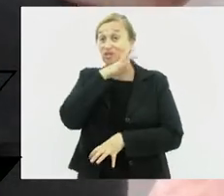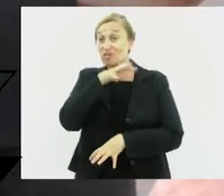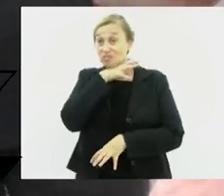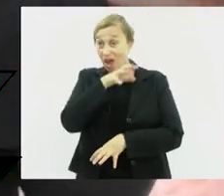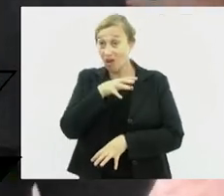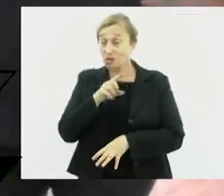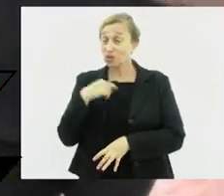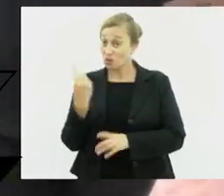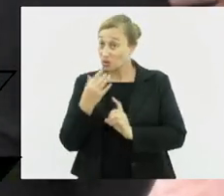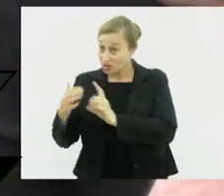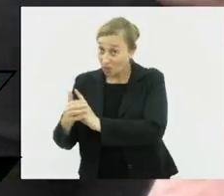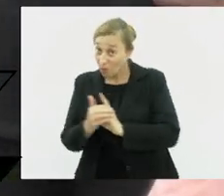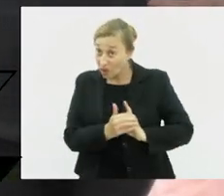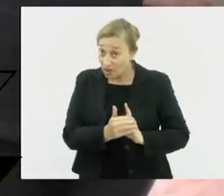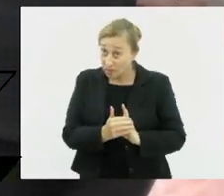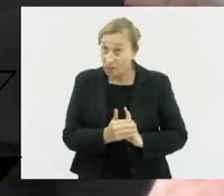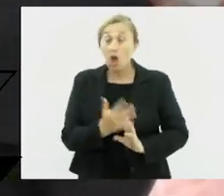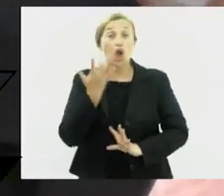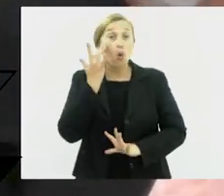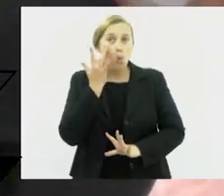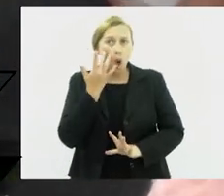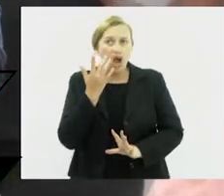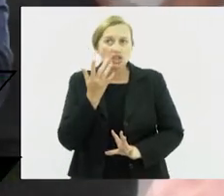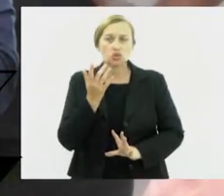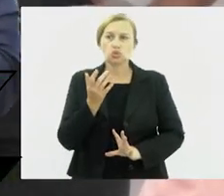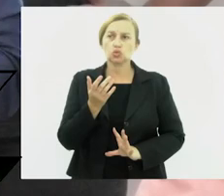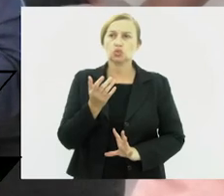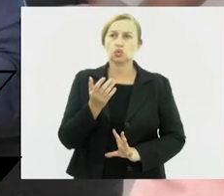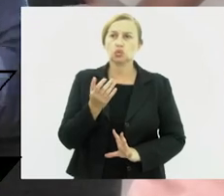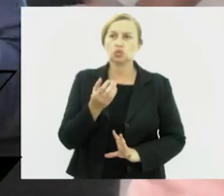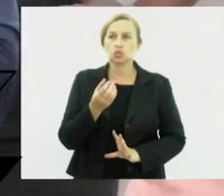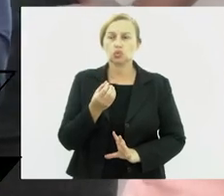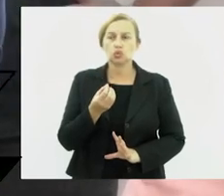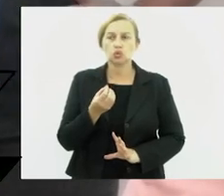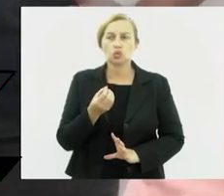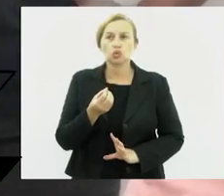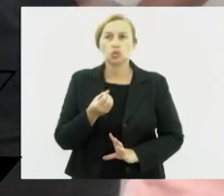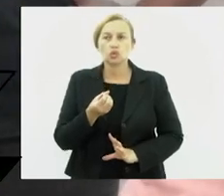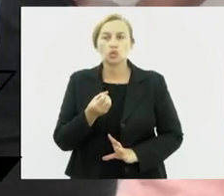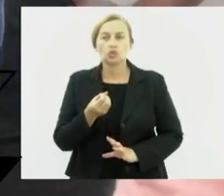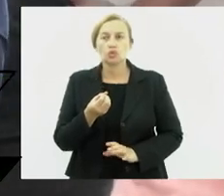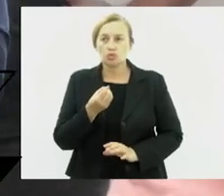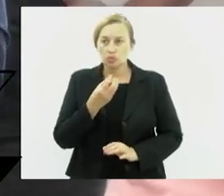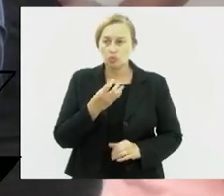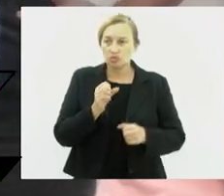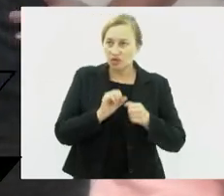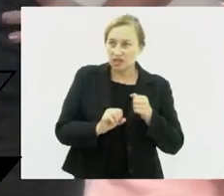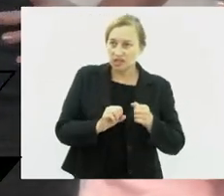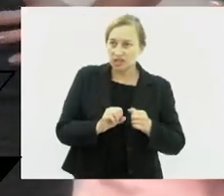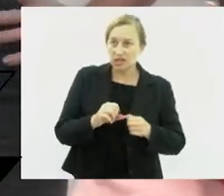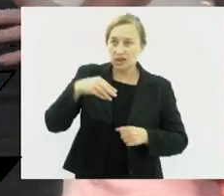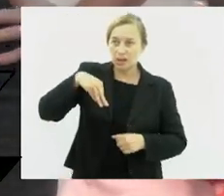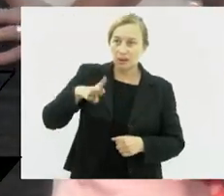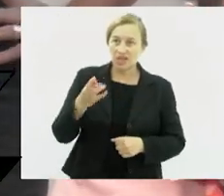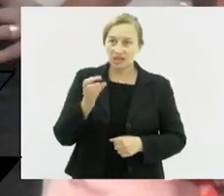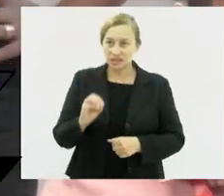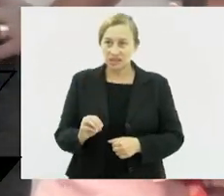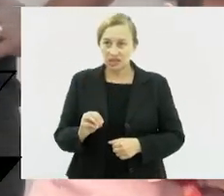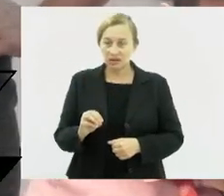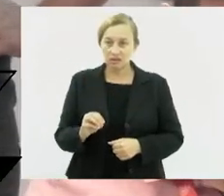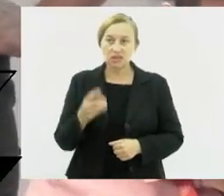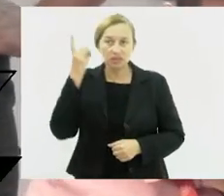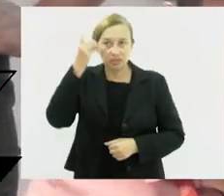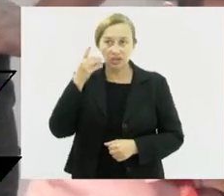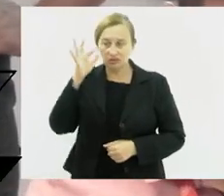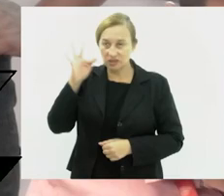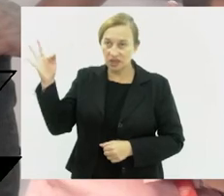gente que acolhe. Eu acho que é absolutamente razoável fazer como o nosso querido amigo Marcelo Queiroz, deputado federal, fez. No